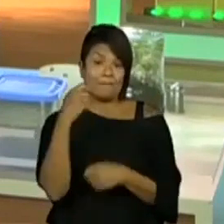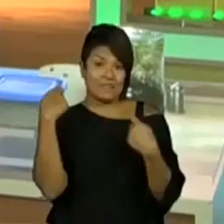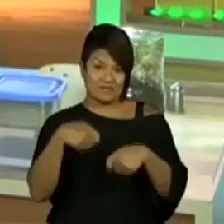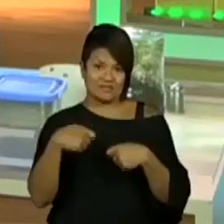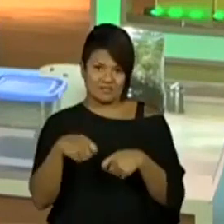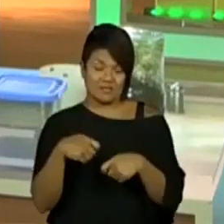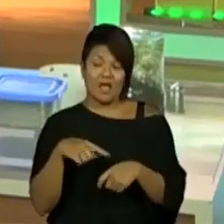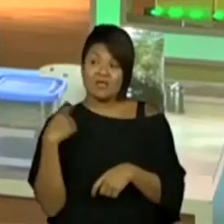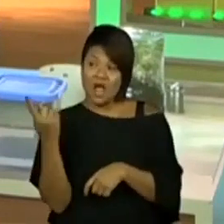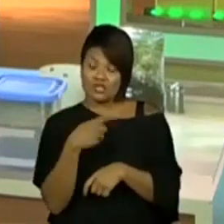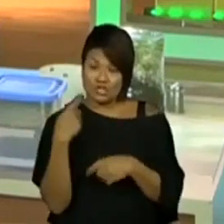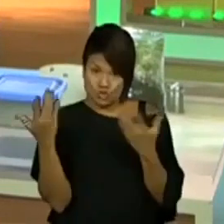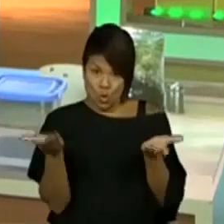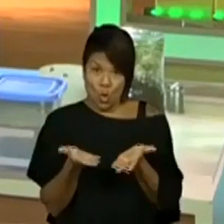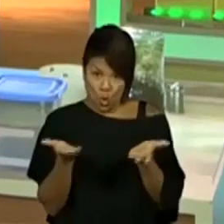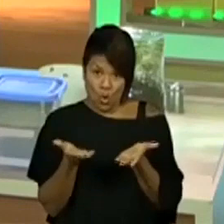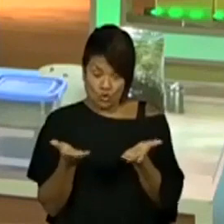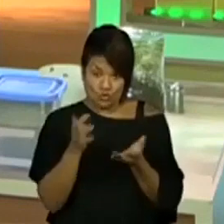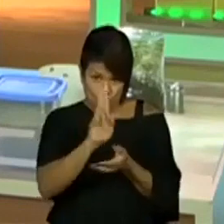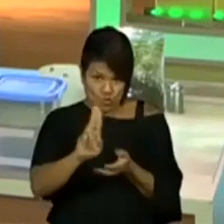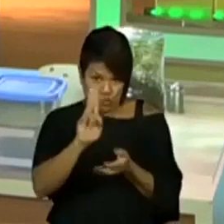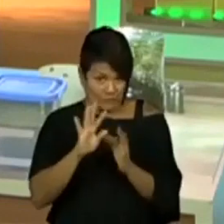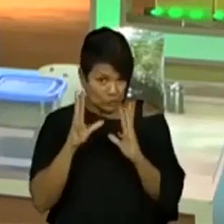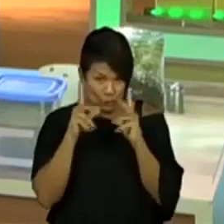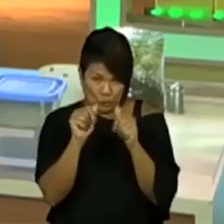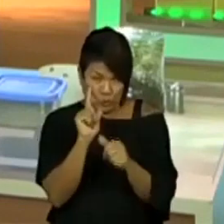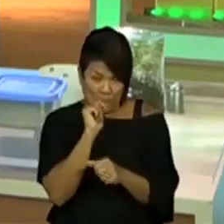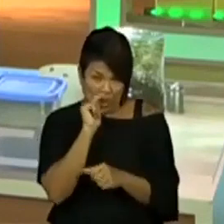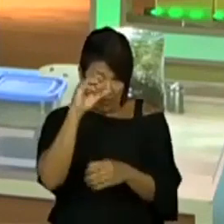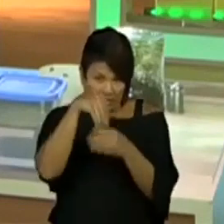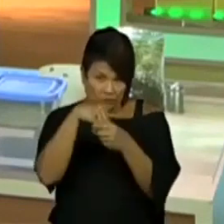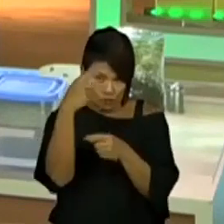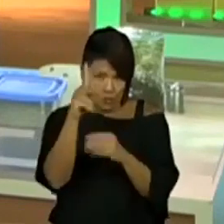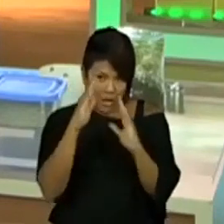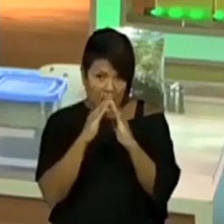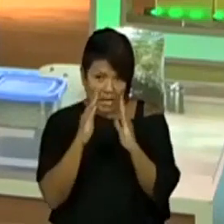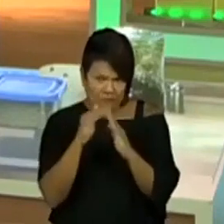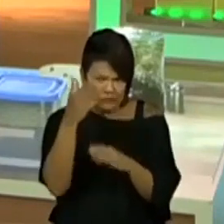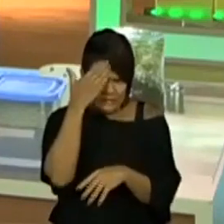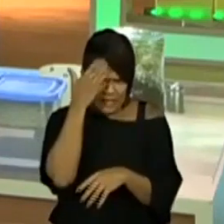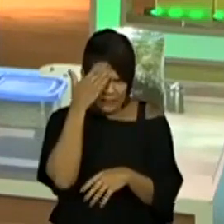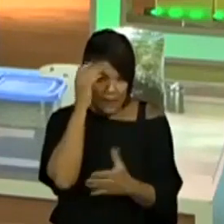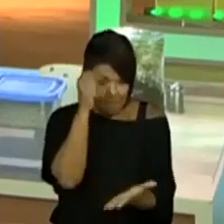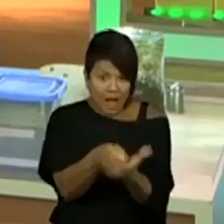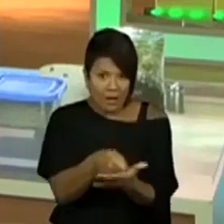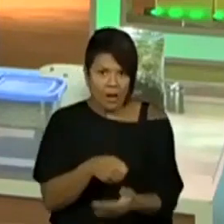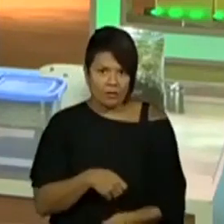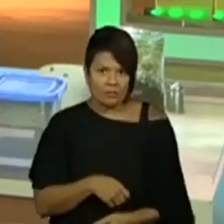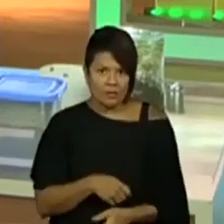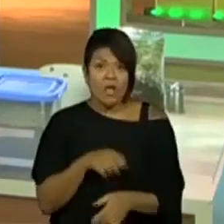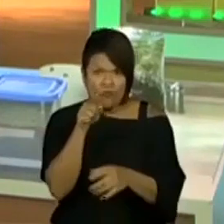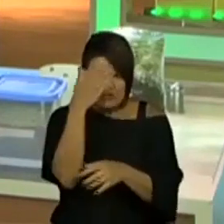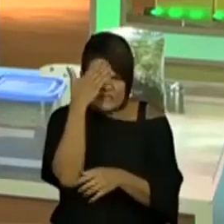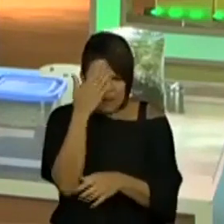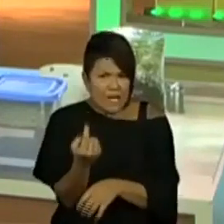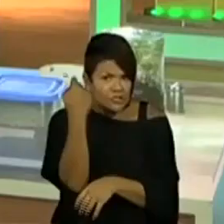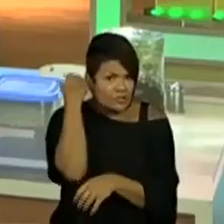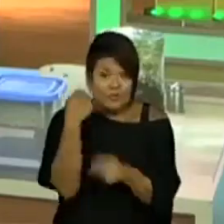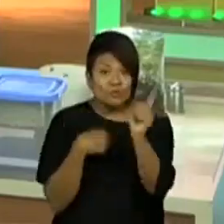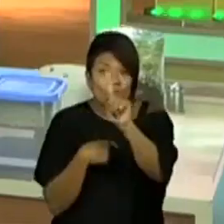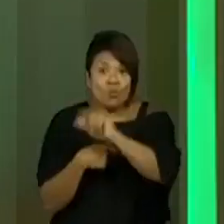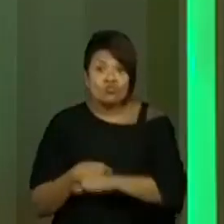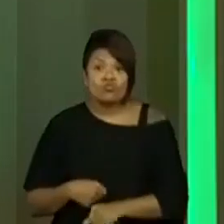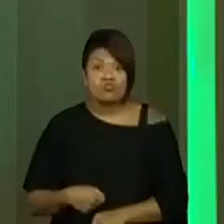pagar pela água que consumimos nas nossas residências. Você sabia que antigamente não era assim?